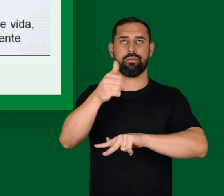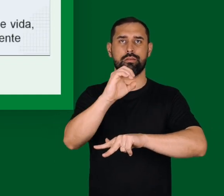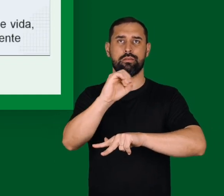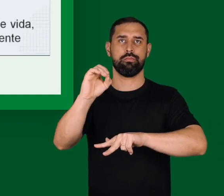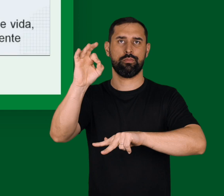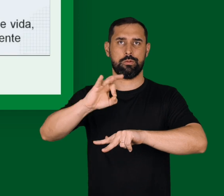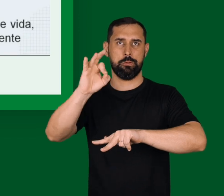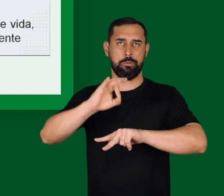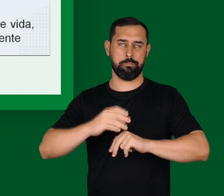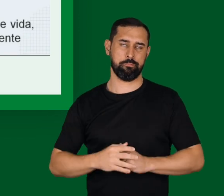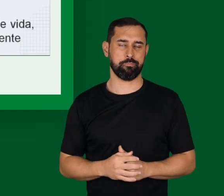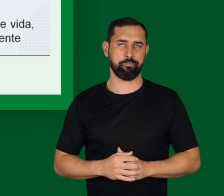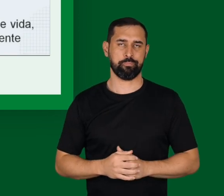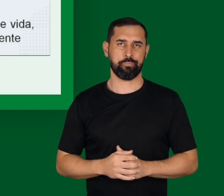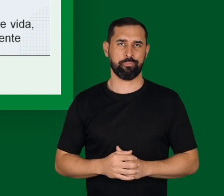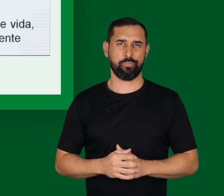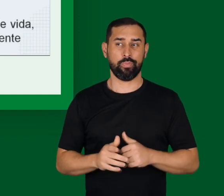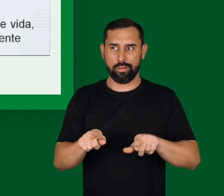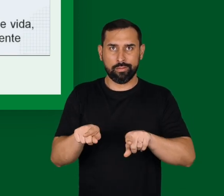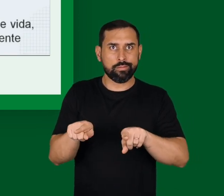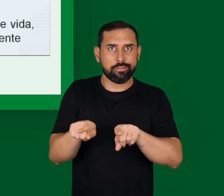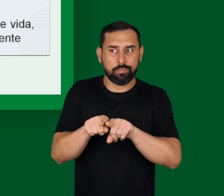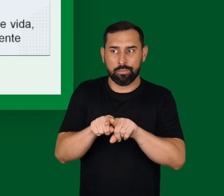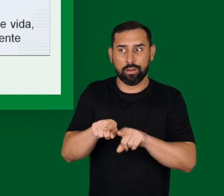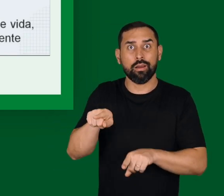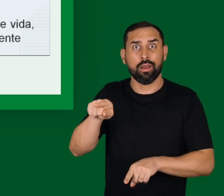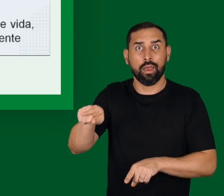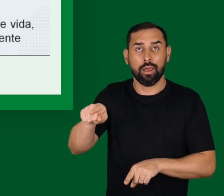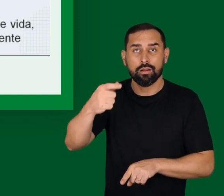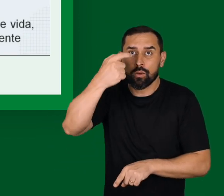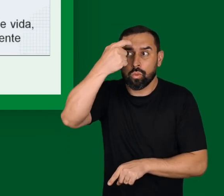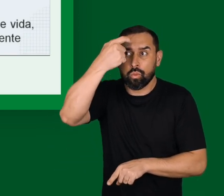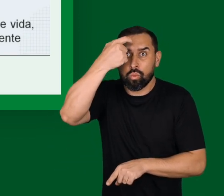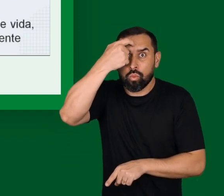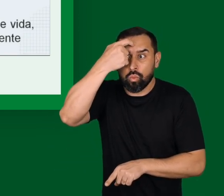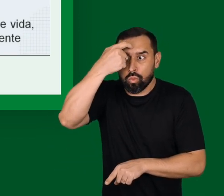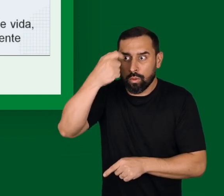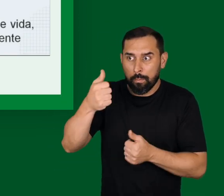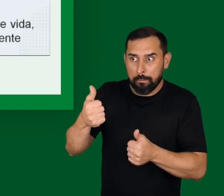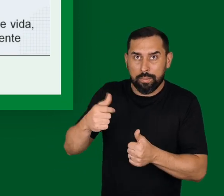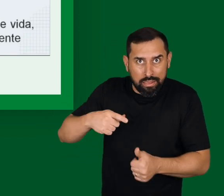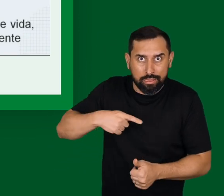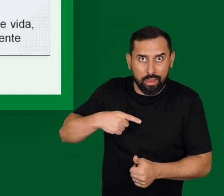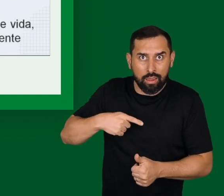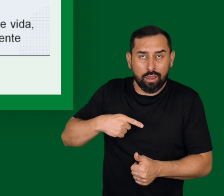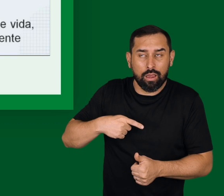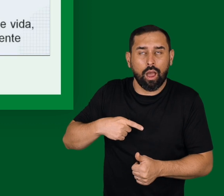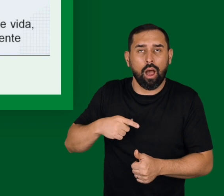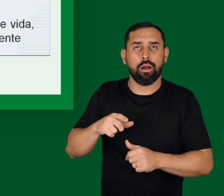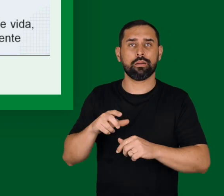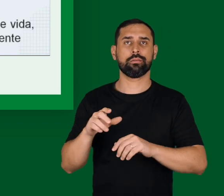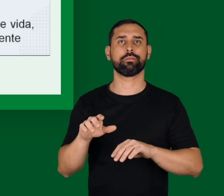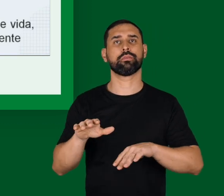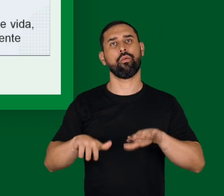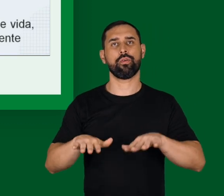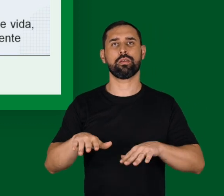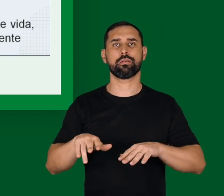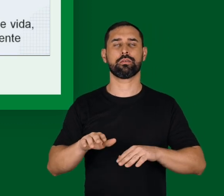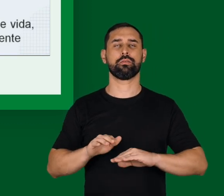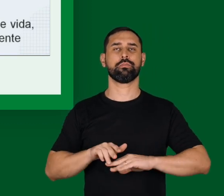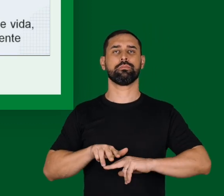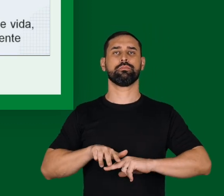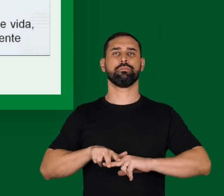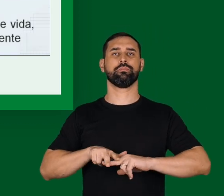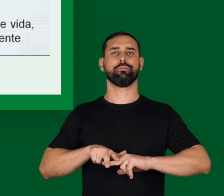a gente vai oferecer o oxigênio a 100%, tá? Permitir, se essa criança está ainda consciente,